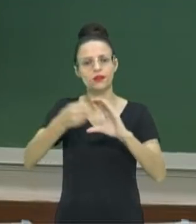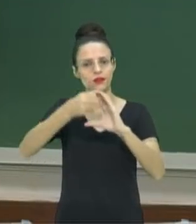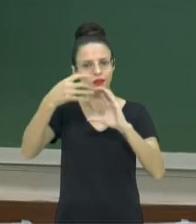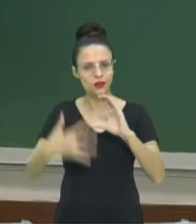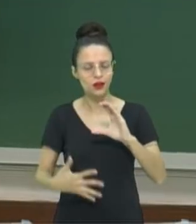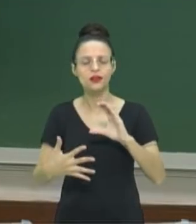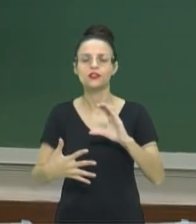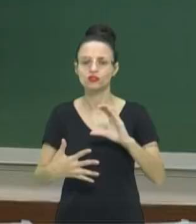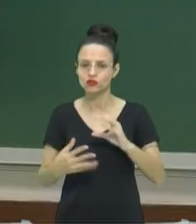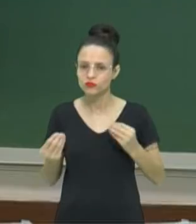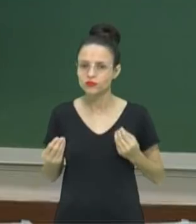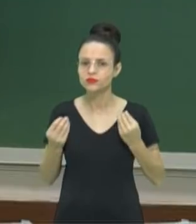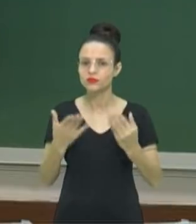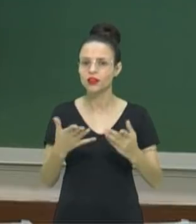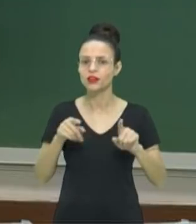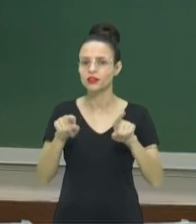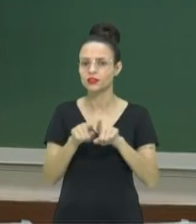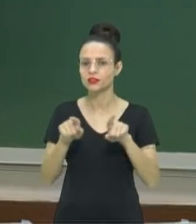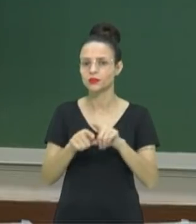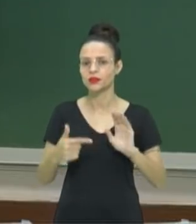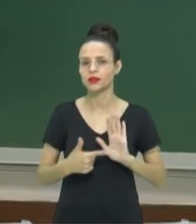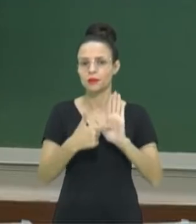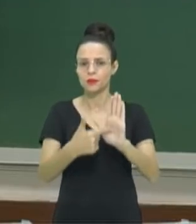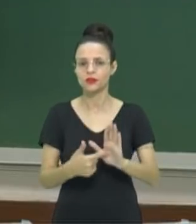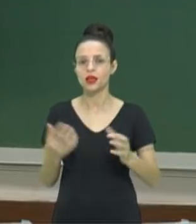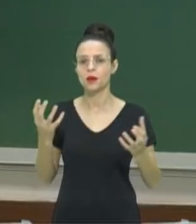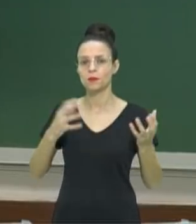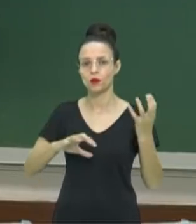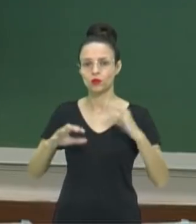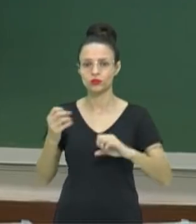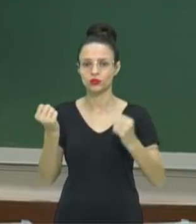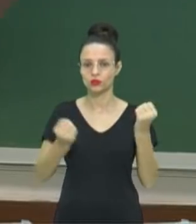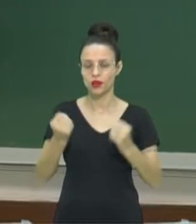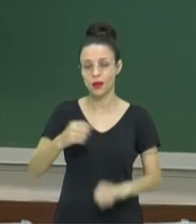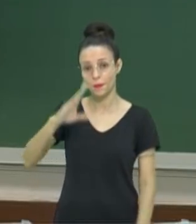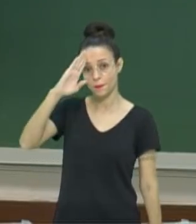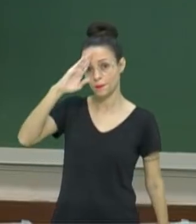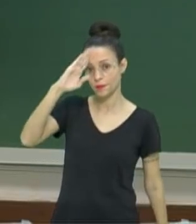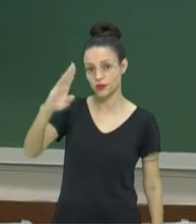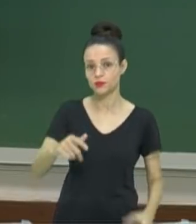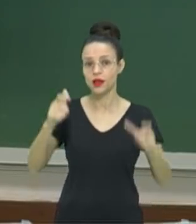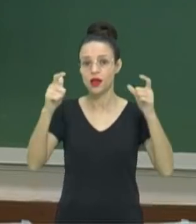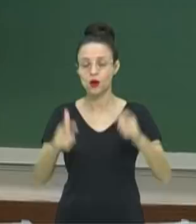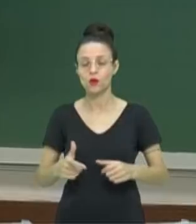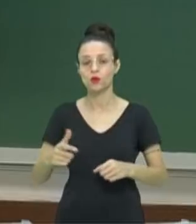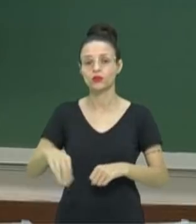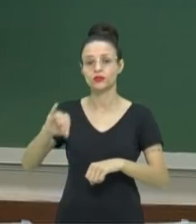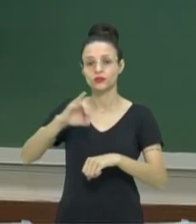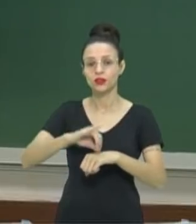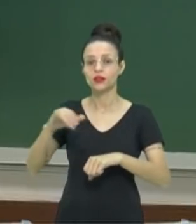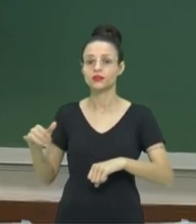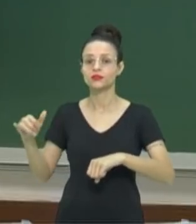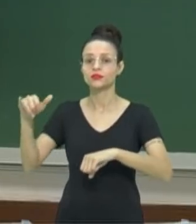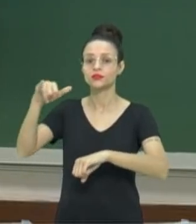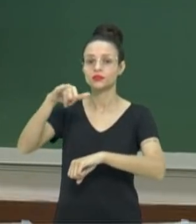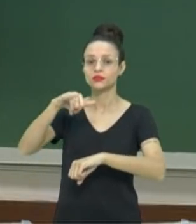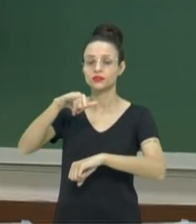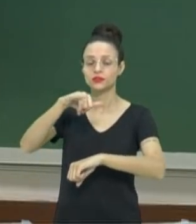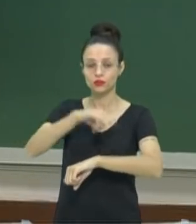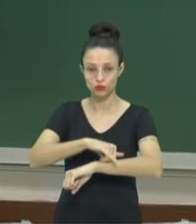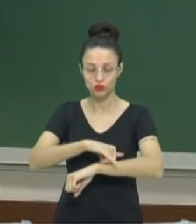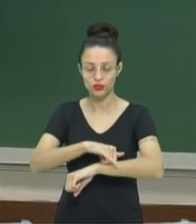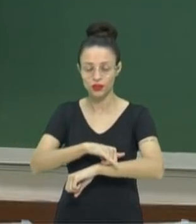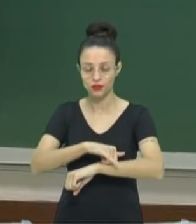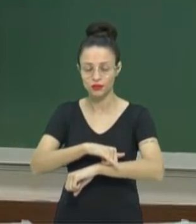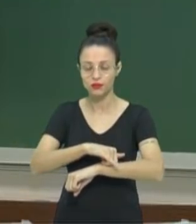que nos levam a isso e ali a presença das montadoras que atuam principalmente na cidade de São José dos Pinhais. Nós vamos